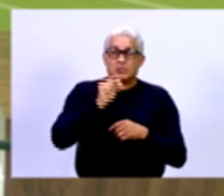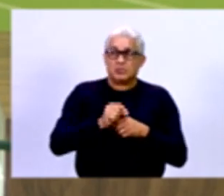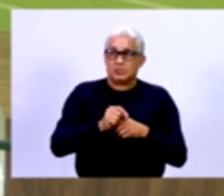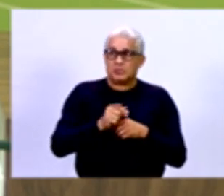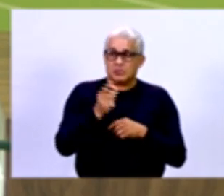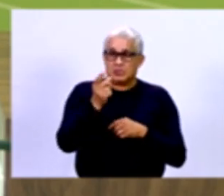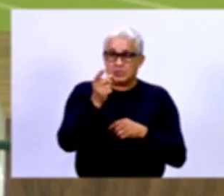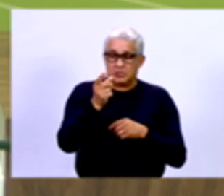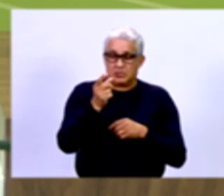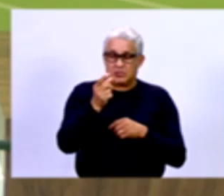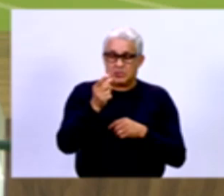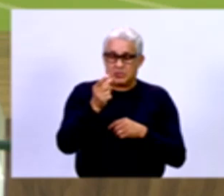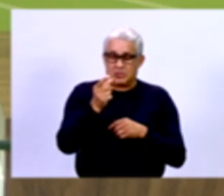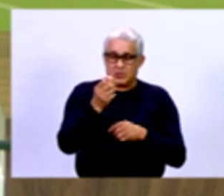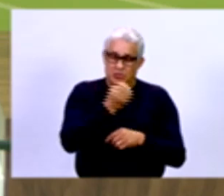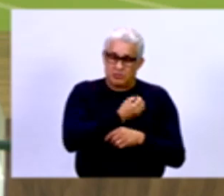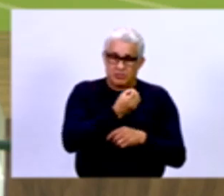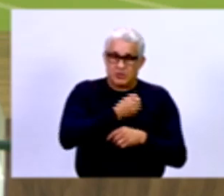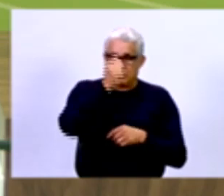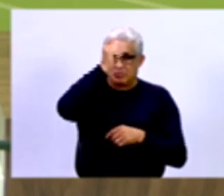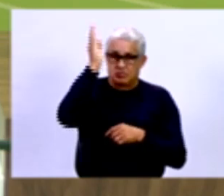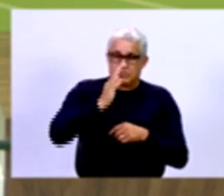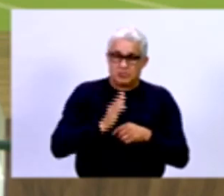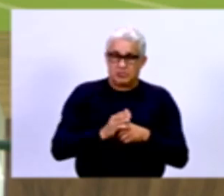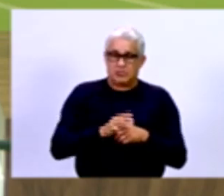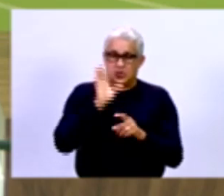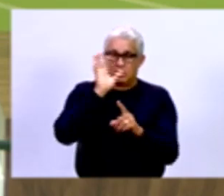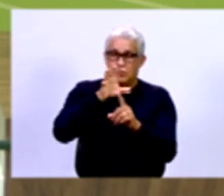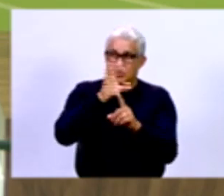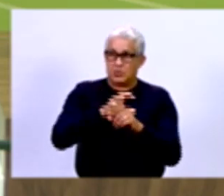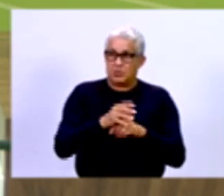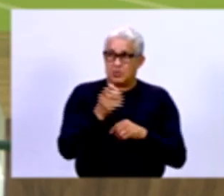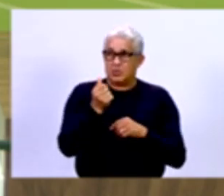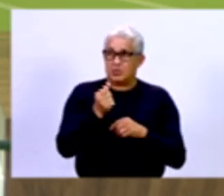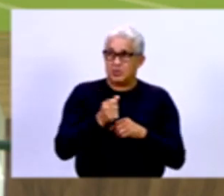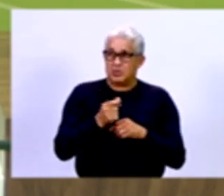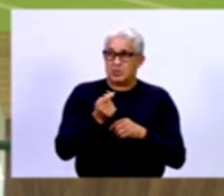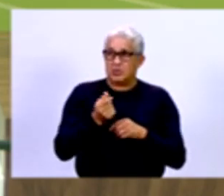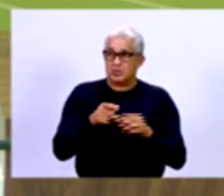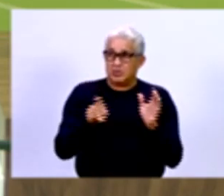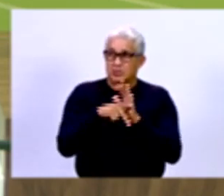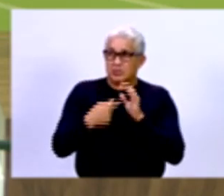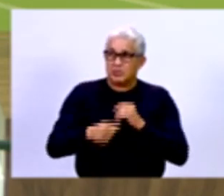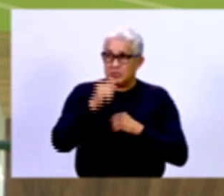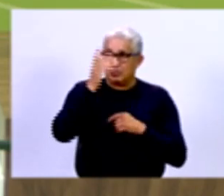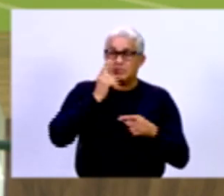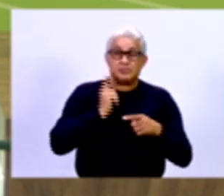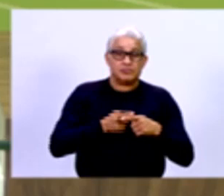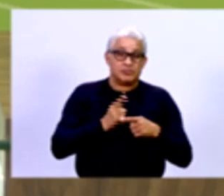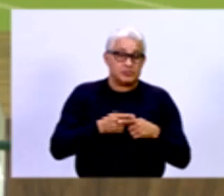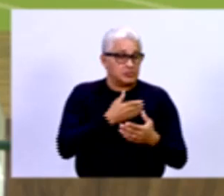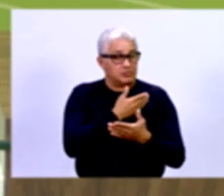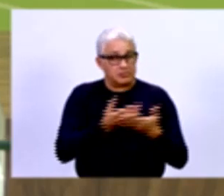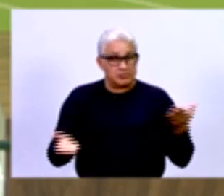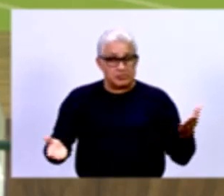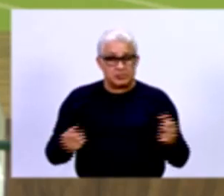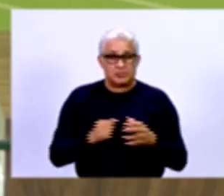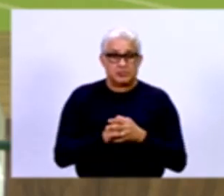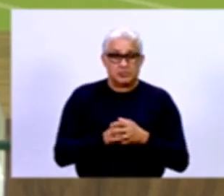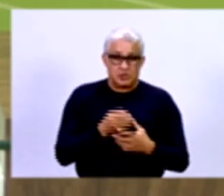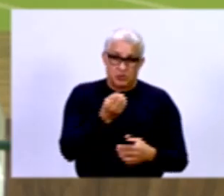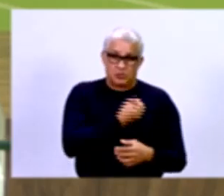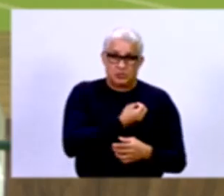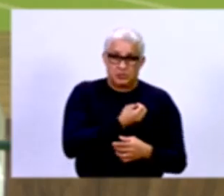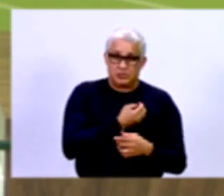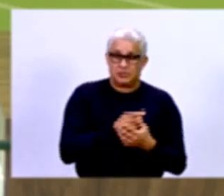influencia a economia do Brasil e a população brasileira? Bom, gente, o porquê da gente ter perdido essa nota, acho que é